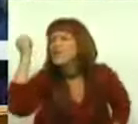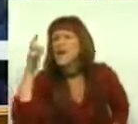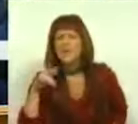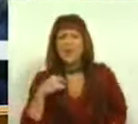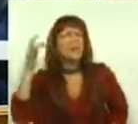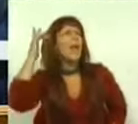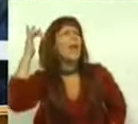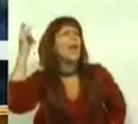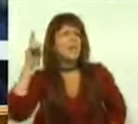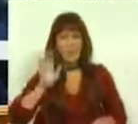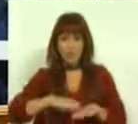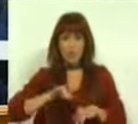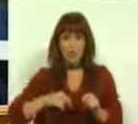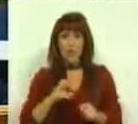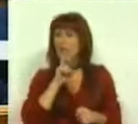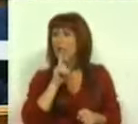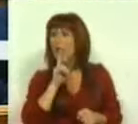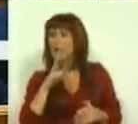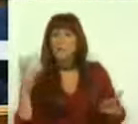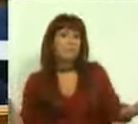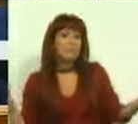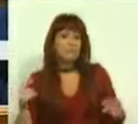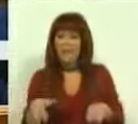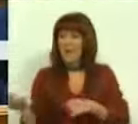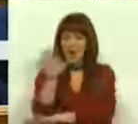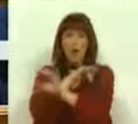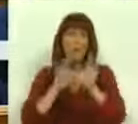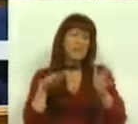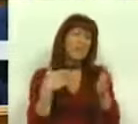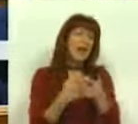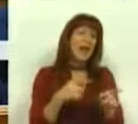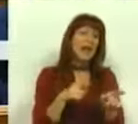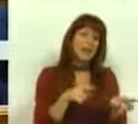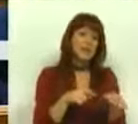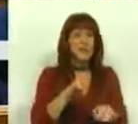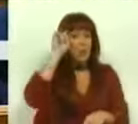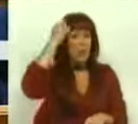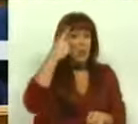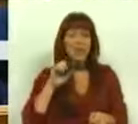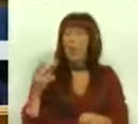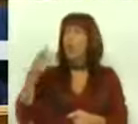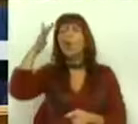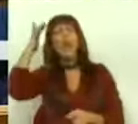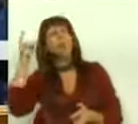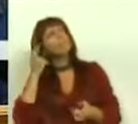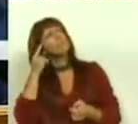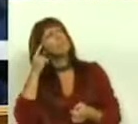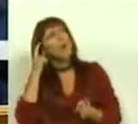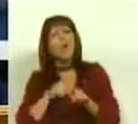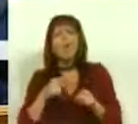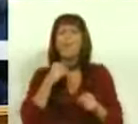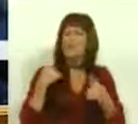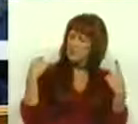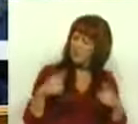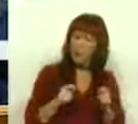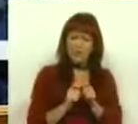quando se teoriza a propósito das respostas que a Europa deve dar à crise, ou quando se teoriza acerca da voz que